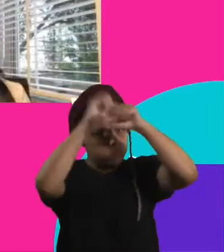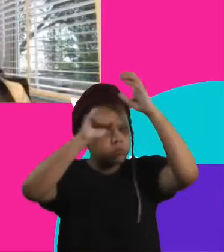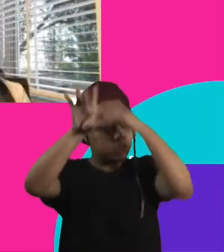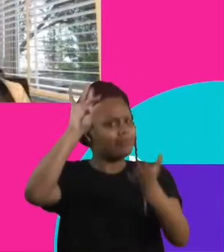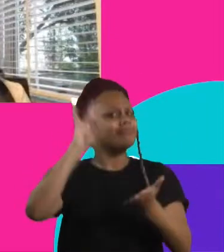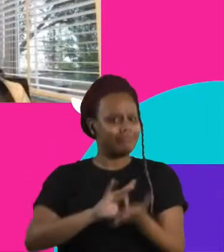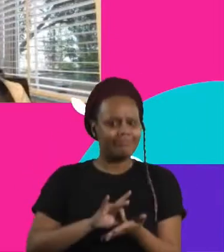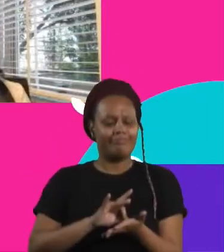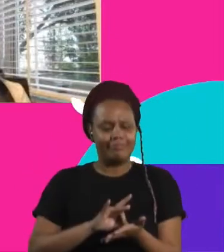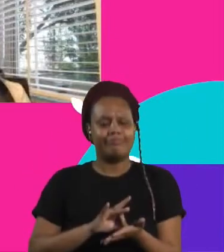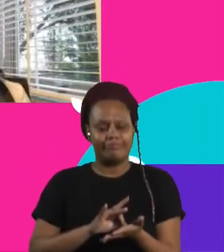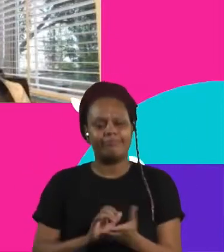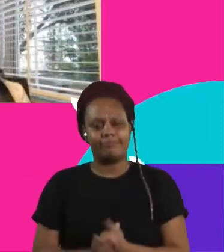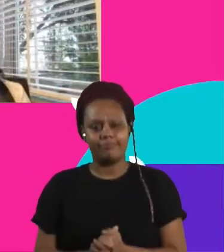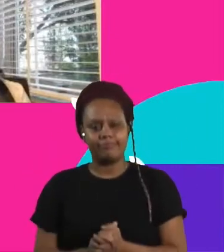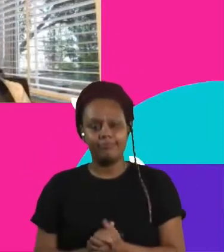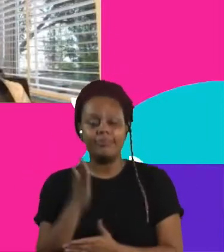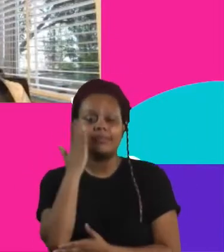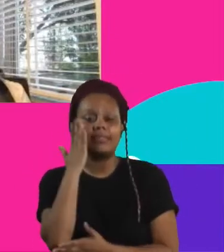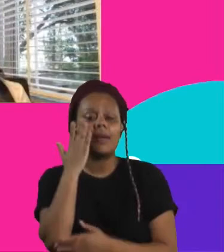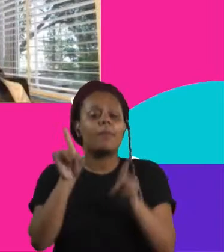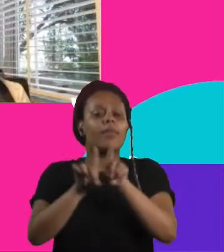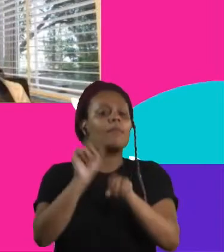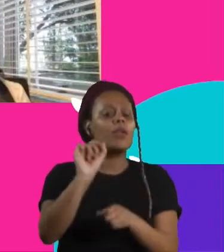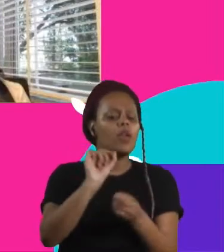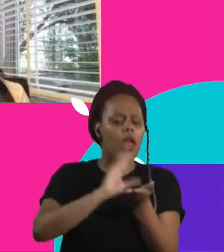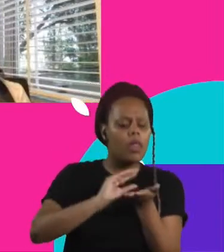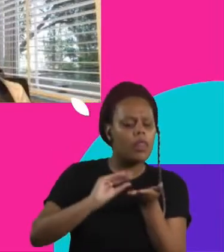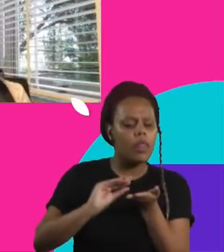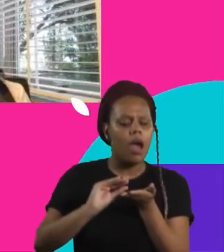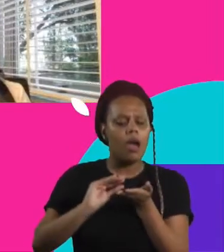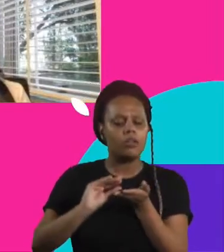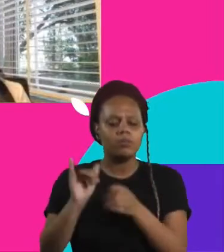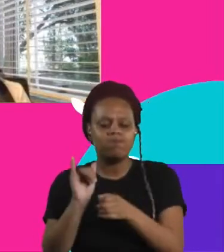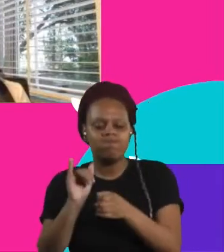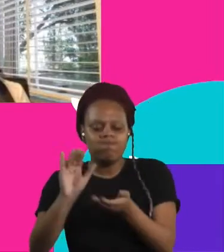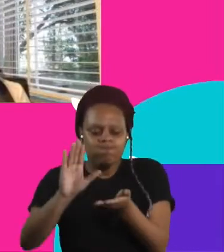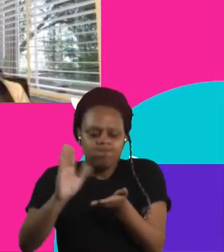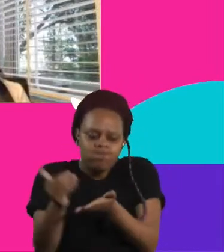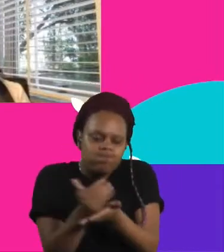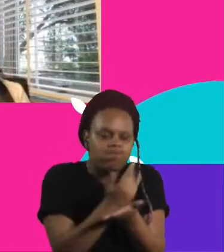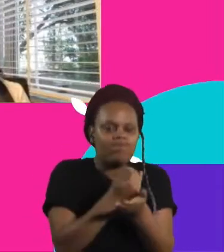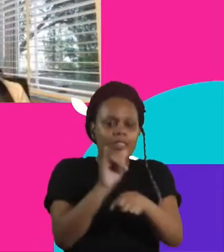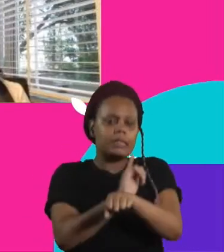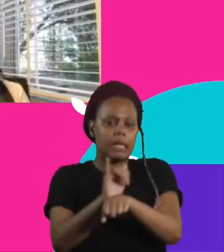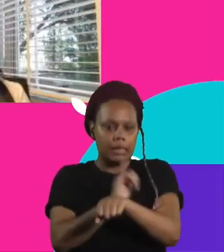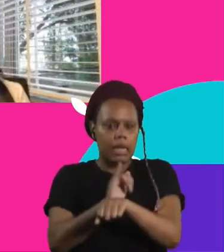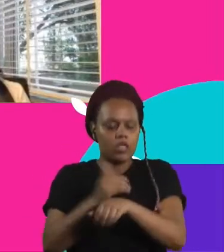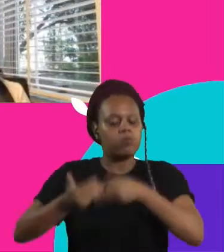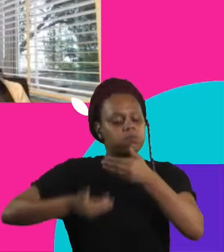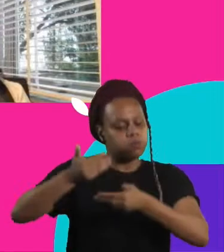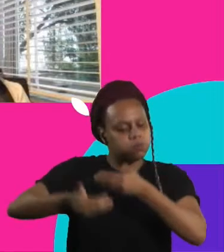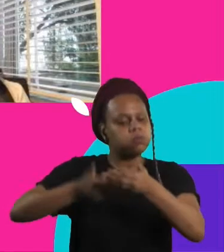e saberem usar esses dados para melhorar as estratégias de ensino remoto que estavam sendo